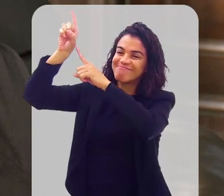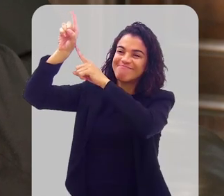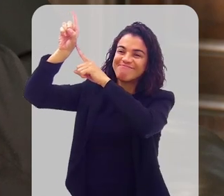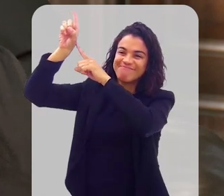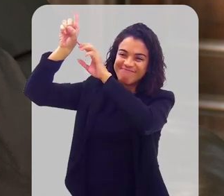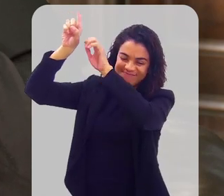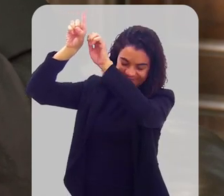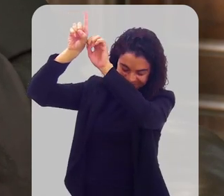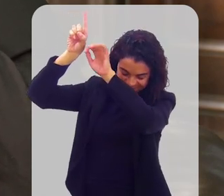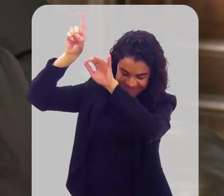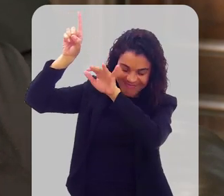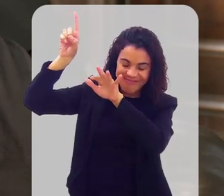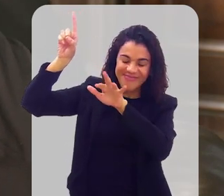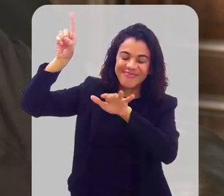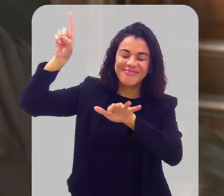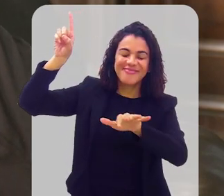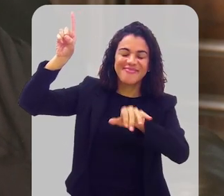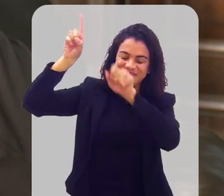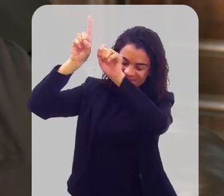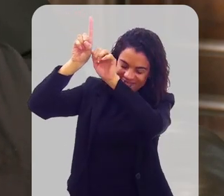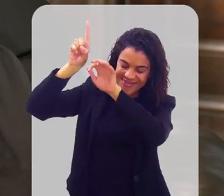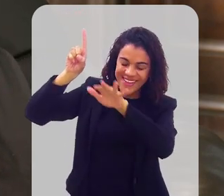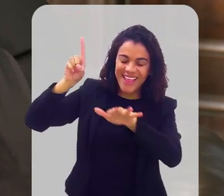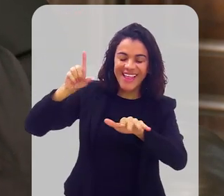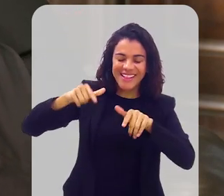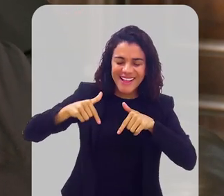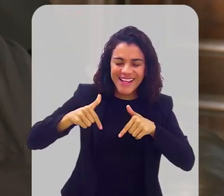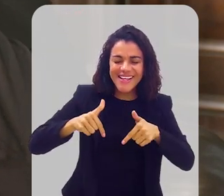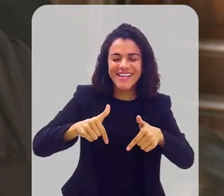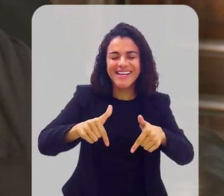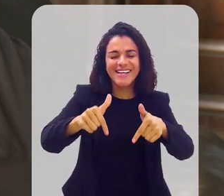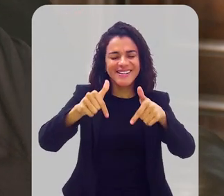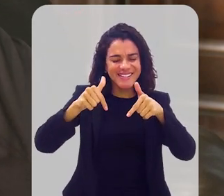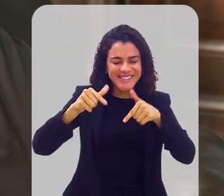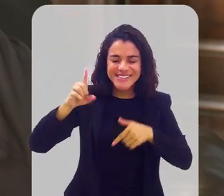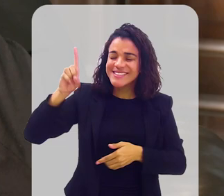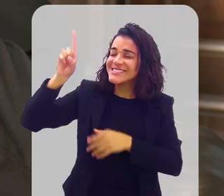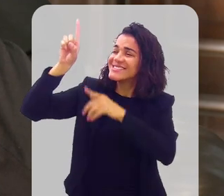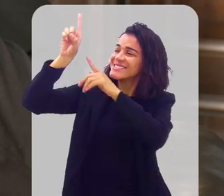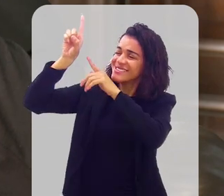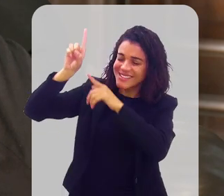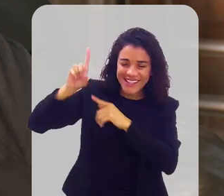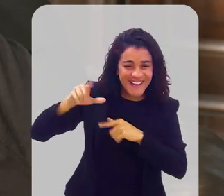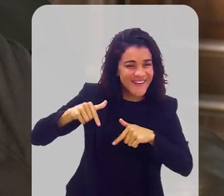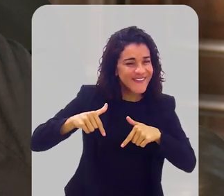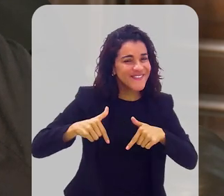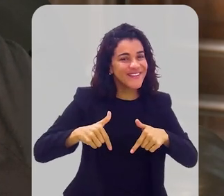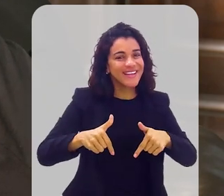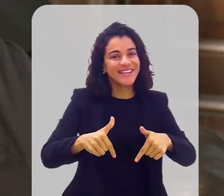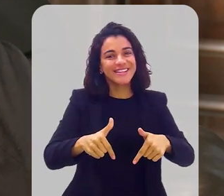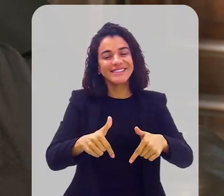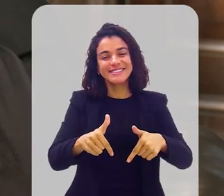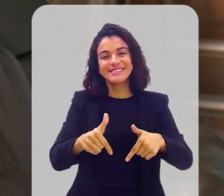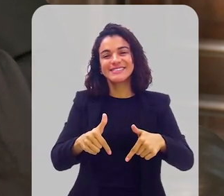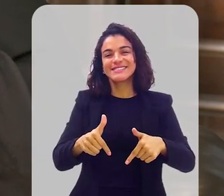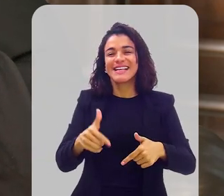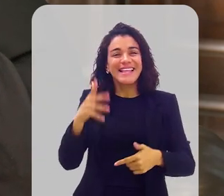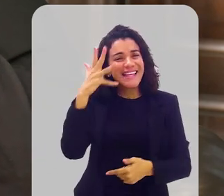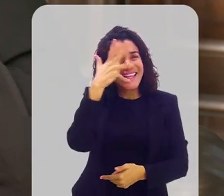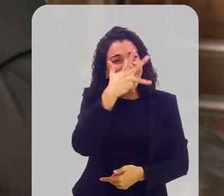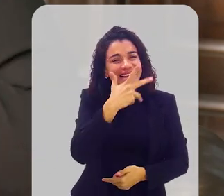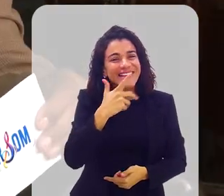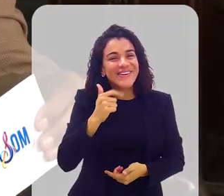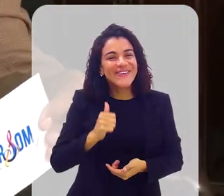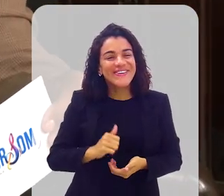o amém. É Deus quem faz, é Deus quem faz.